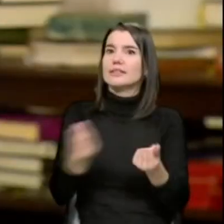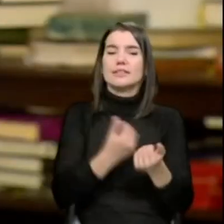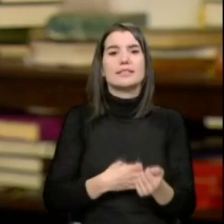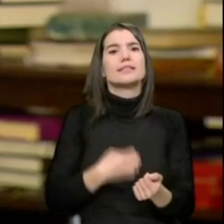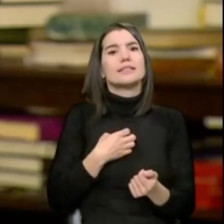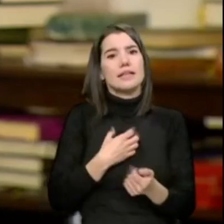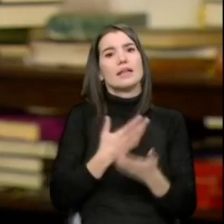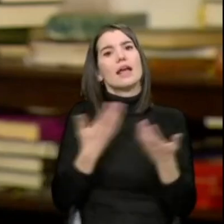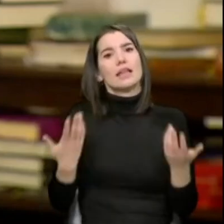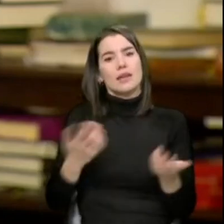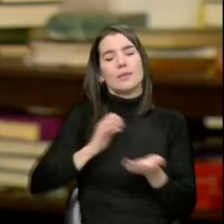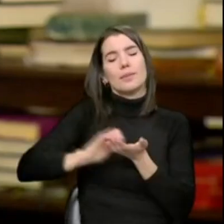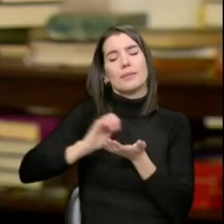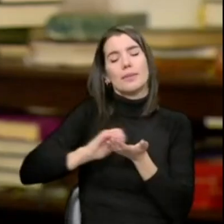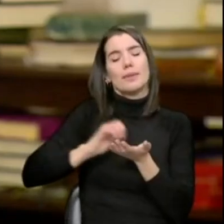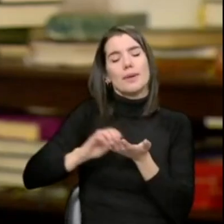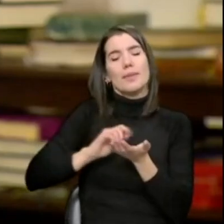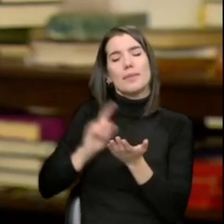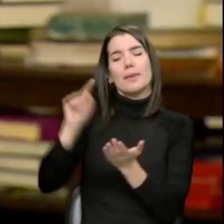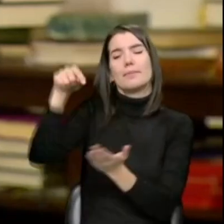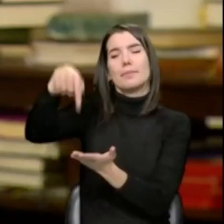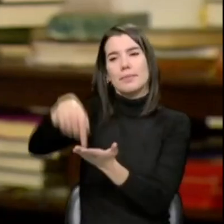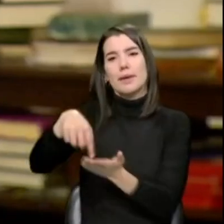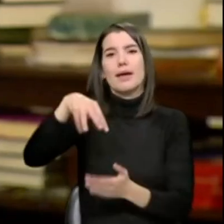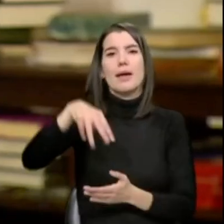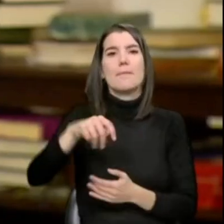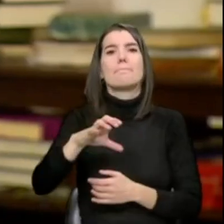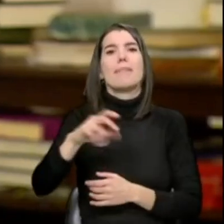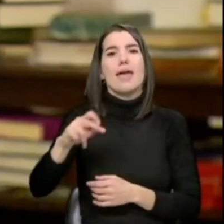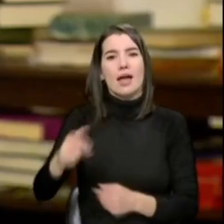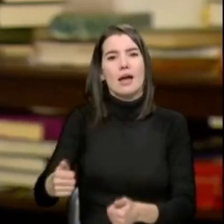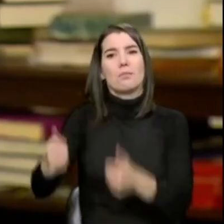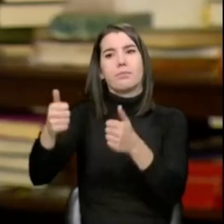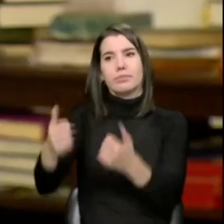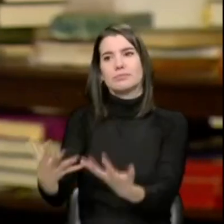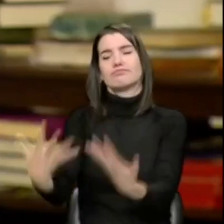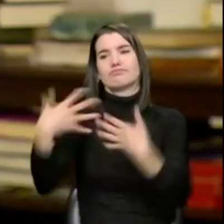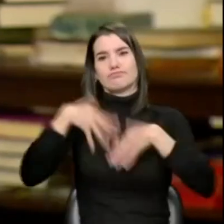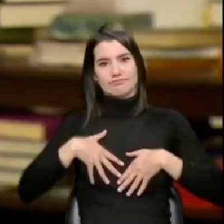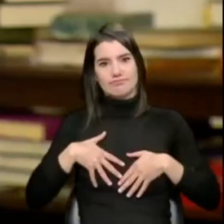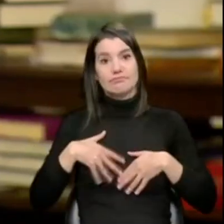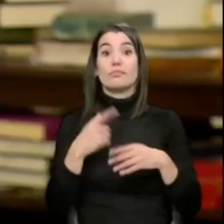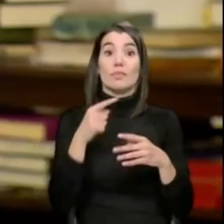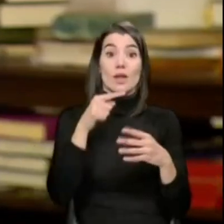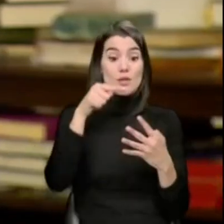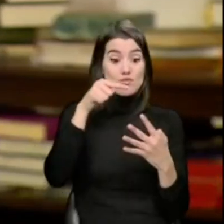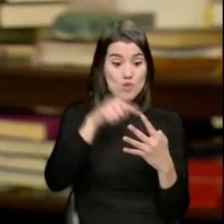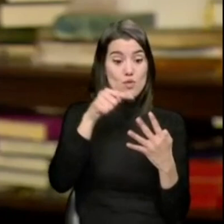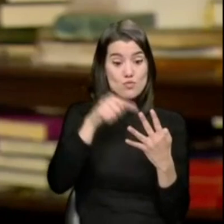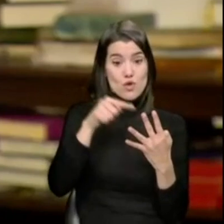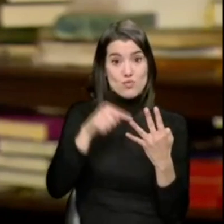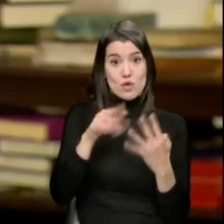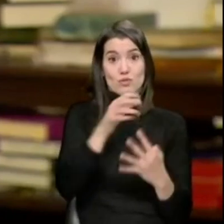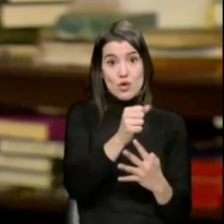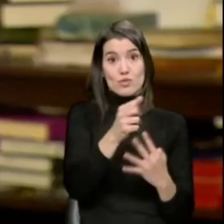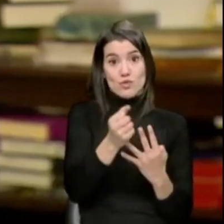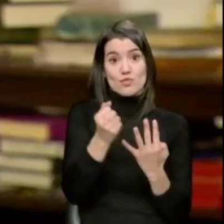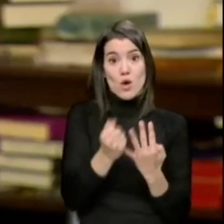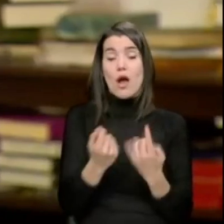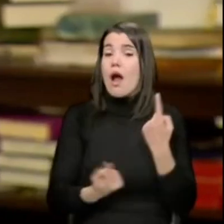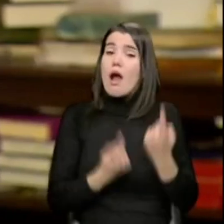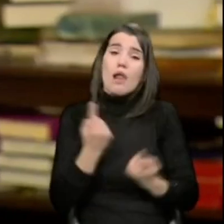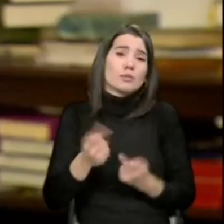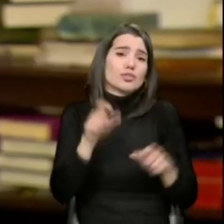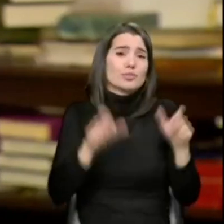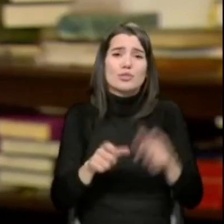ele vai para Meca para buscar isso. Todos estes 4 pilares bem feitos, bem tomados, naturalmente há quem leva 50 anos de